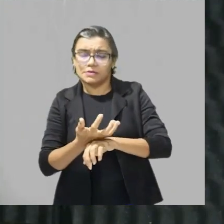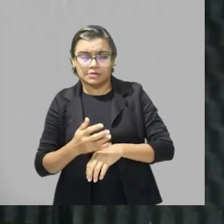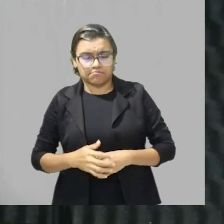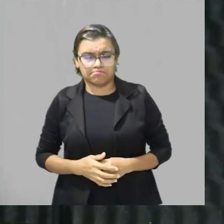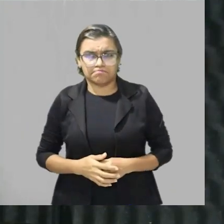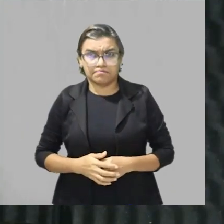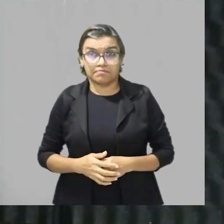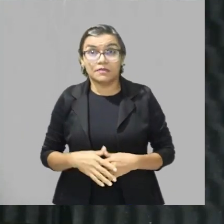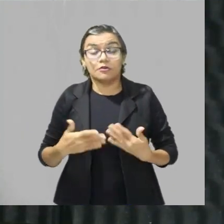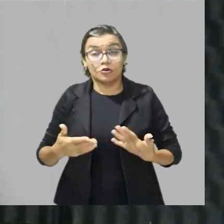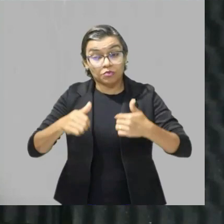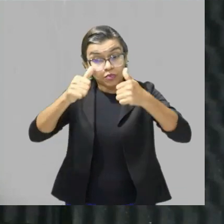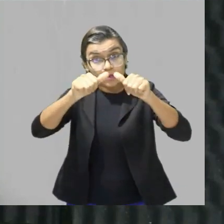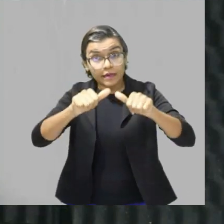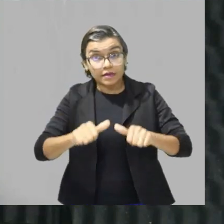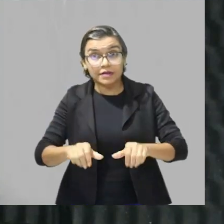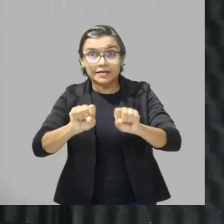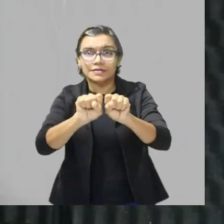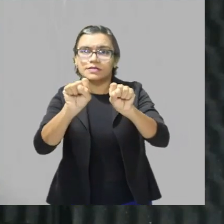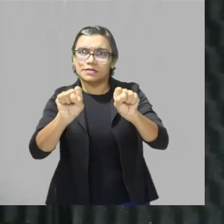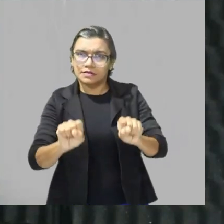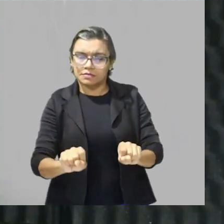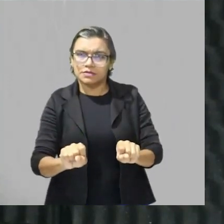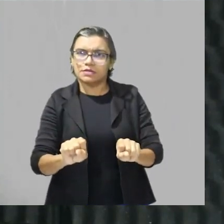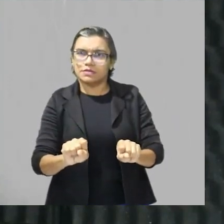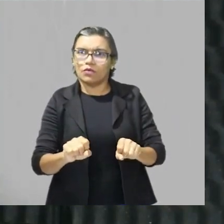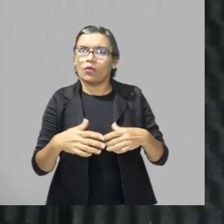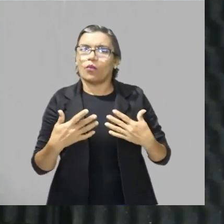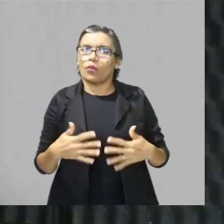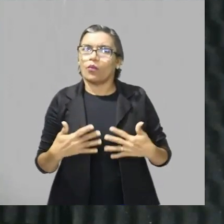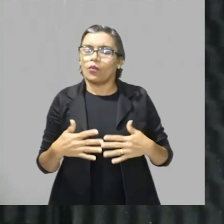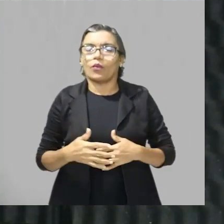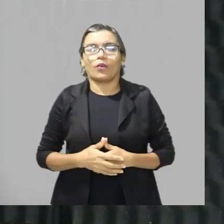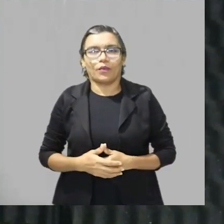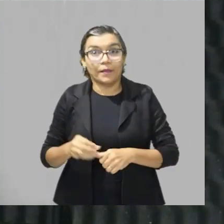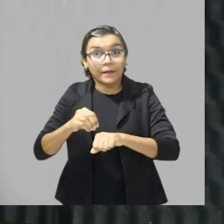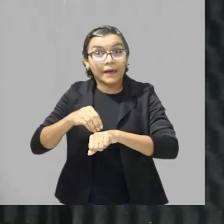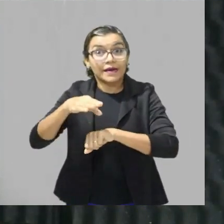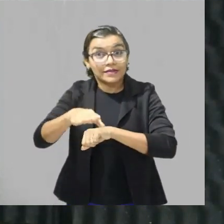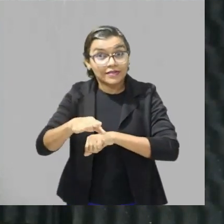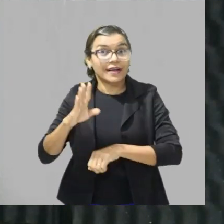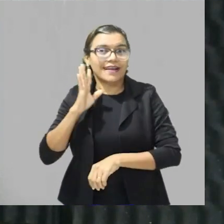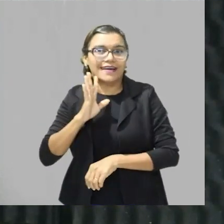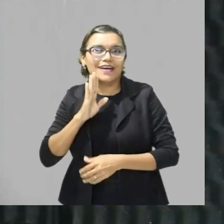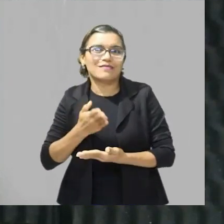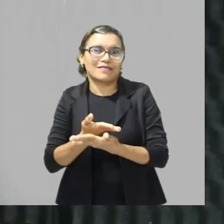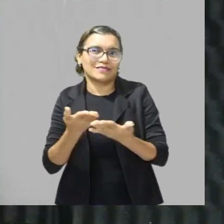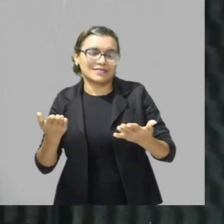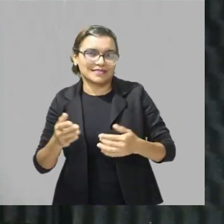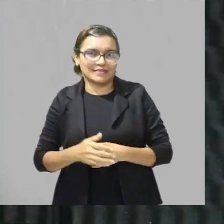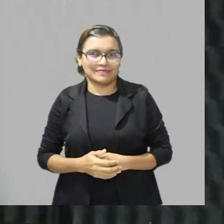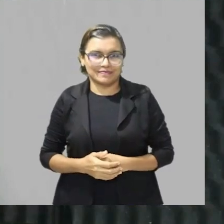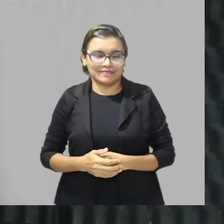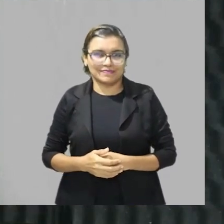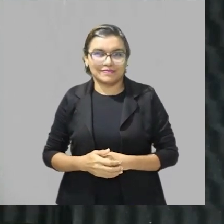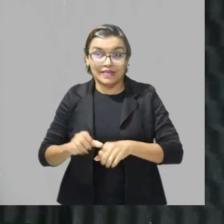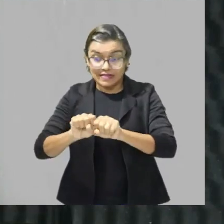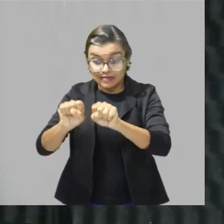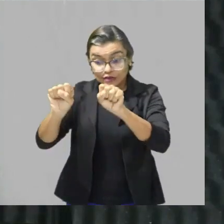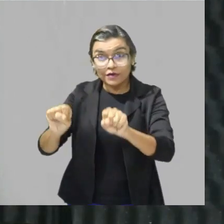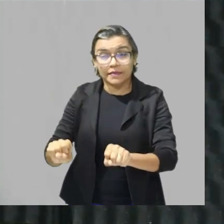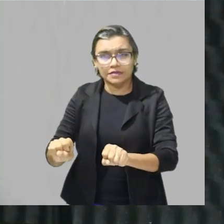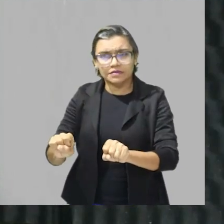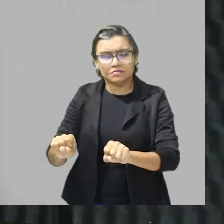Essa análise sistematização Olha uma dica bem legal para vocês a expressão sistematização